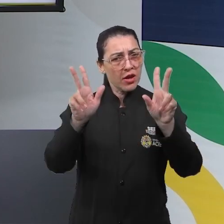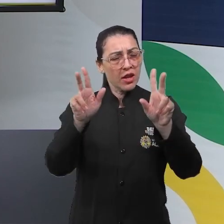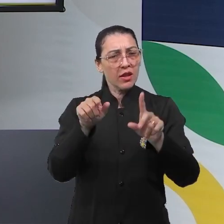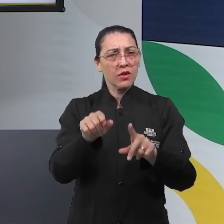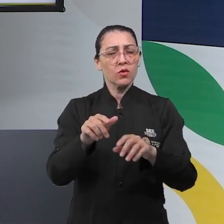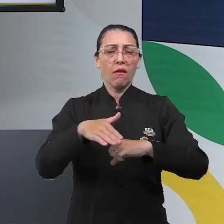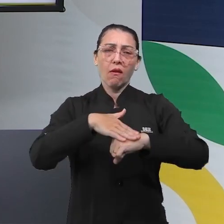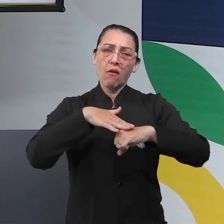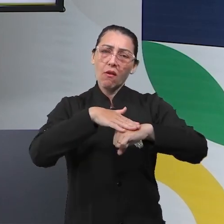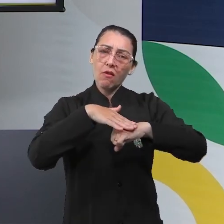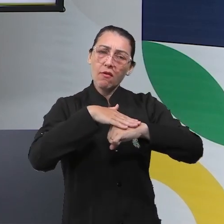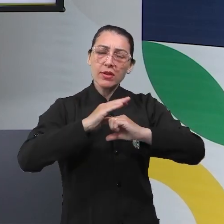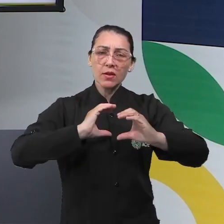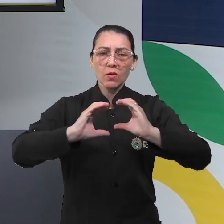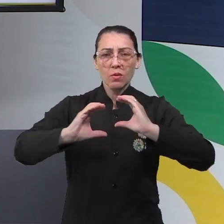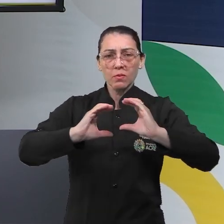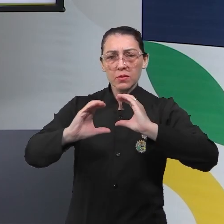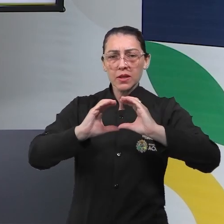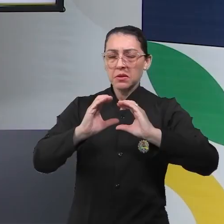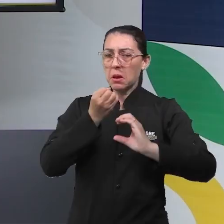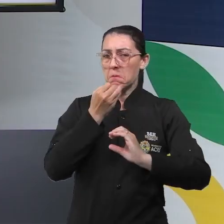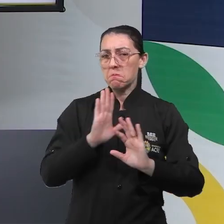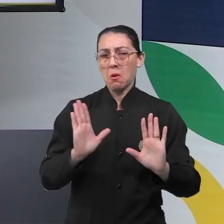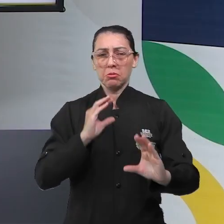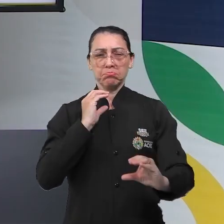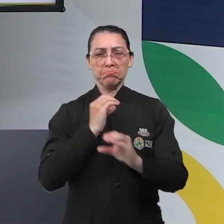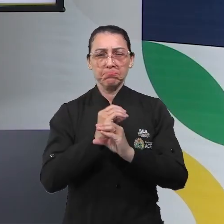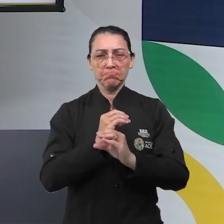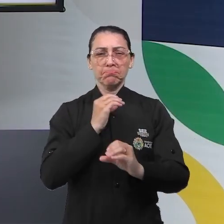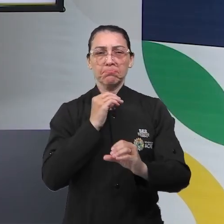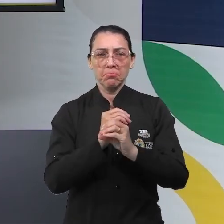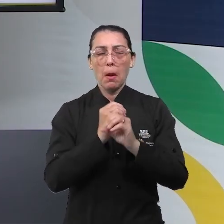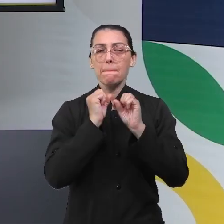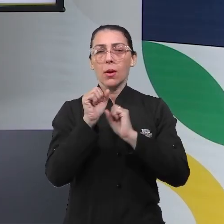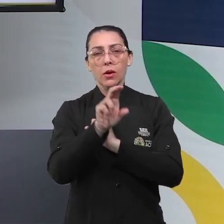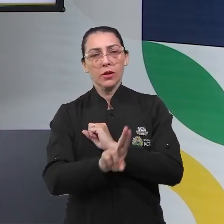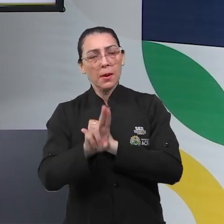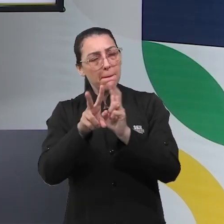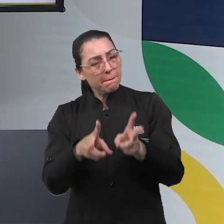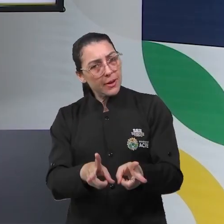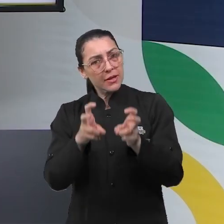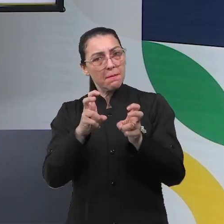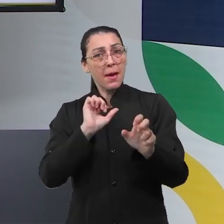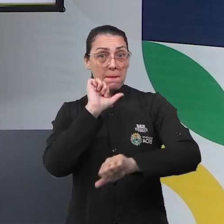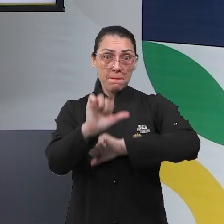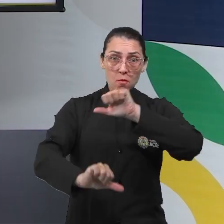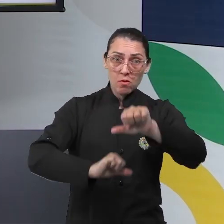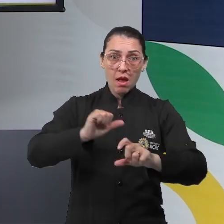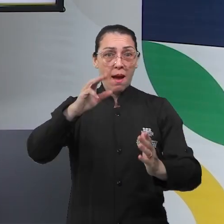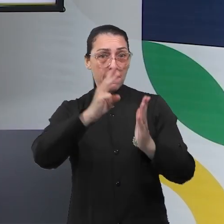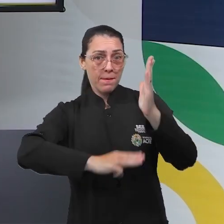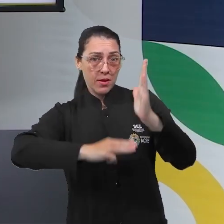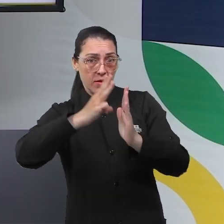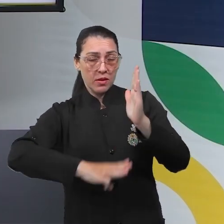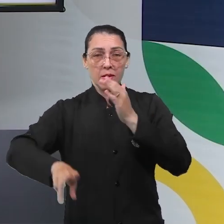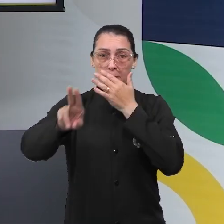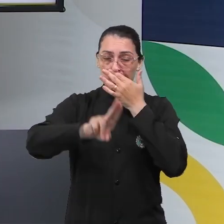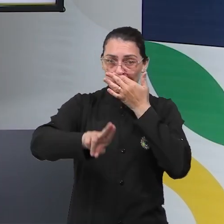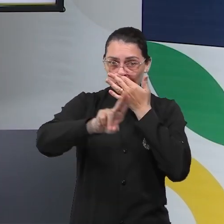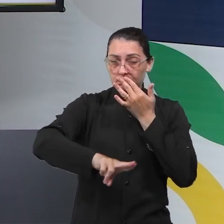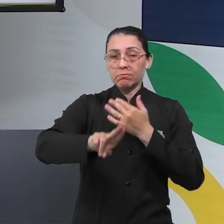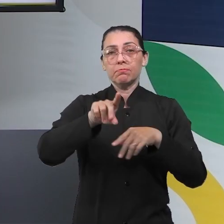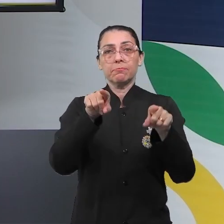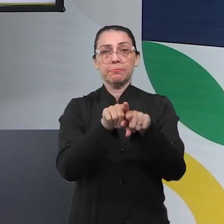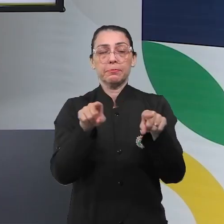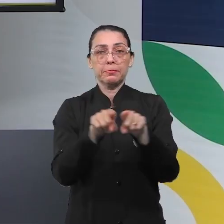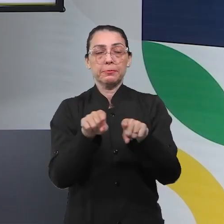sua conversa, a sua comunicação não está ficando muito legal, você pode observar quanto que você pode utilizar